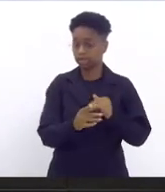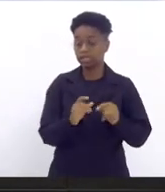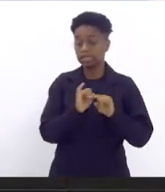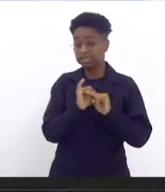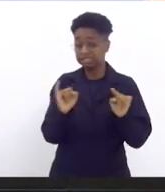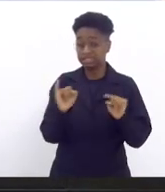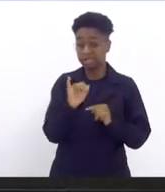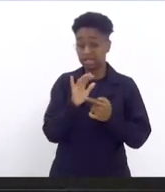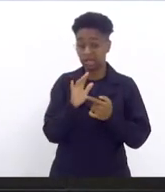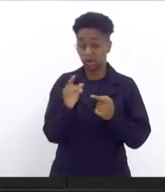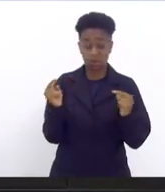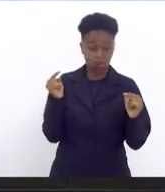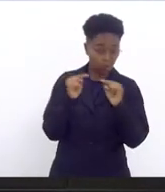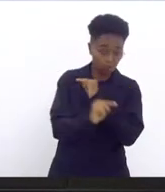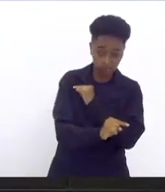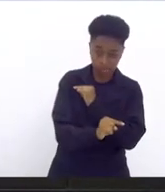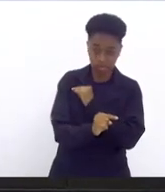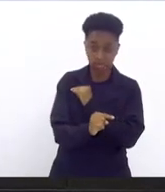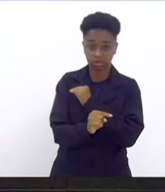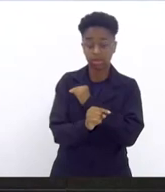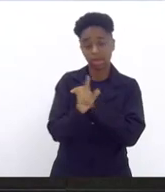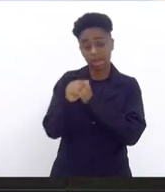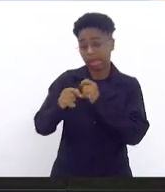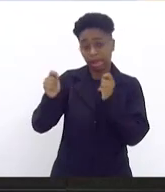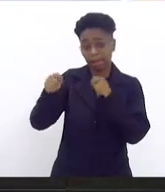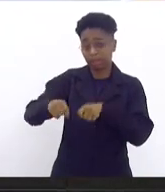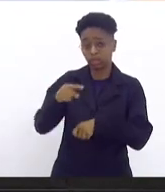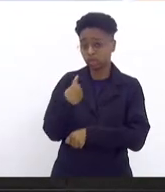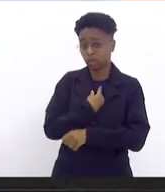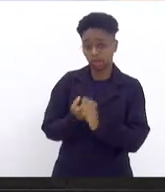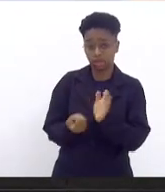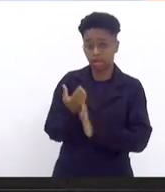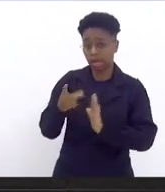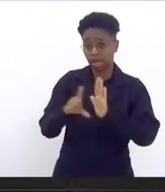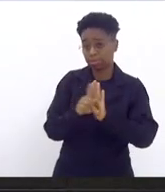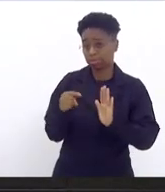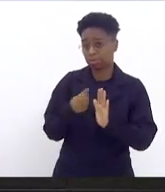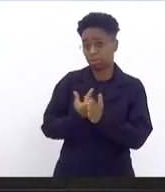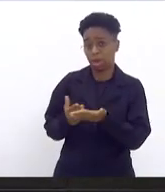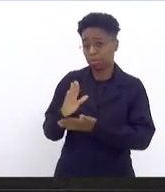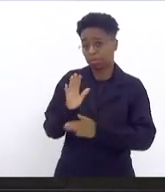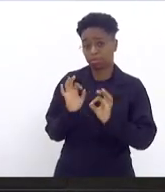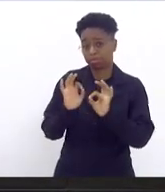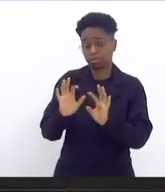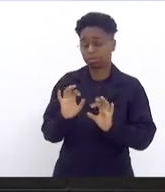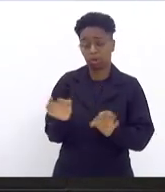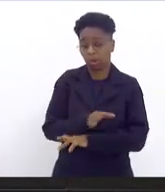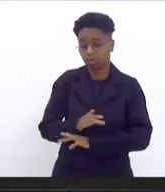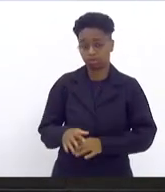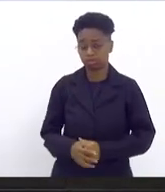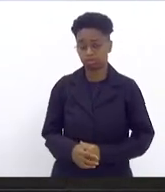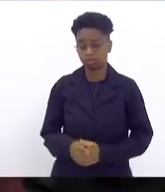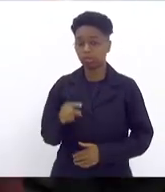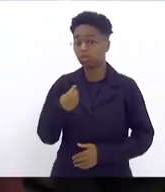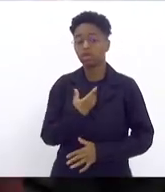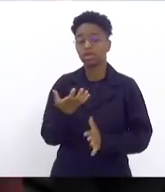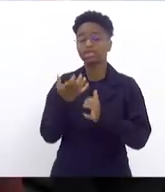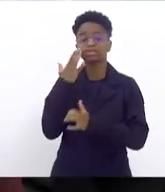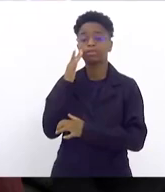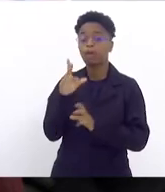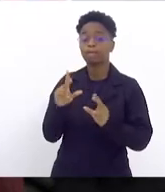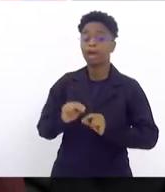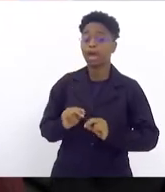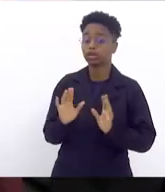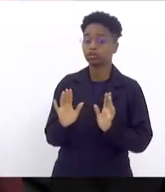venha com parecer contrário, aí a capacidade de legislar é nossa. Perfeito. A gente aprova a lei e ponto final. Sim, porque nós queremos ouvir o mérito. Né?